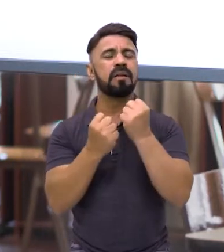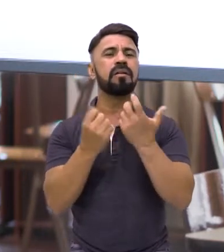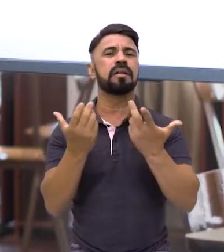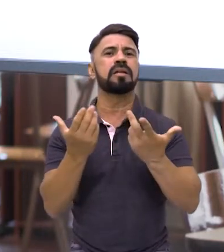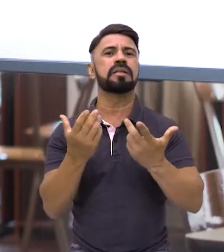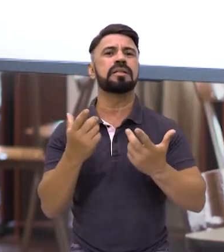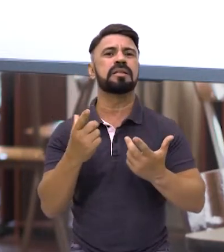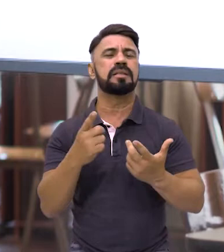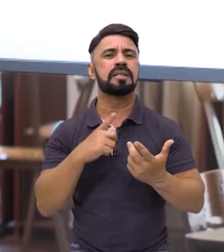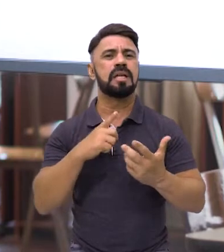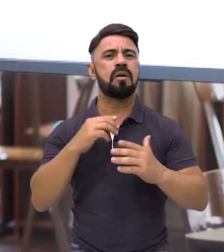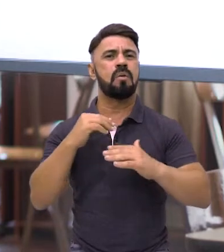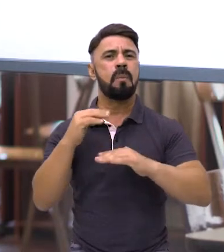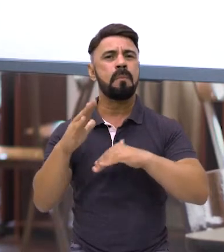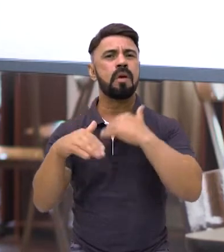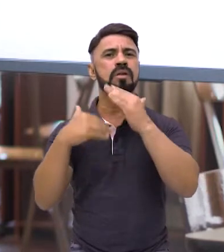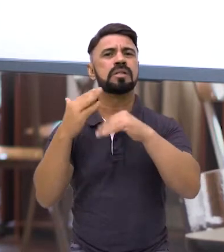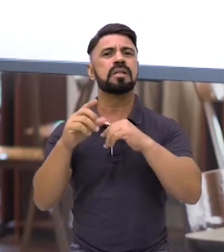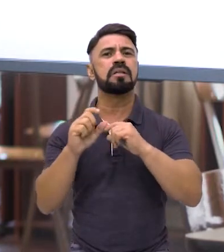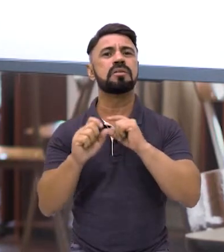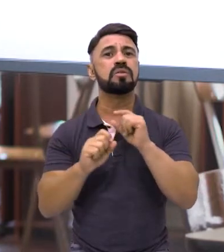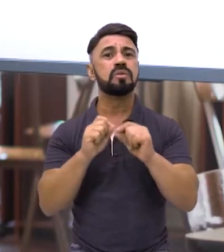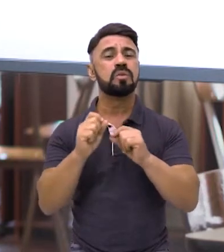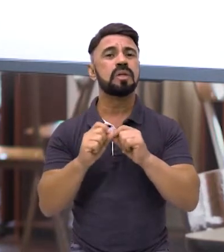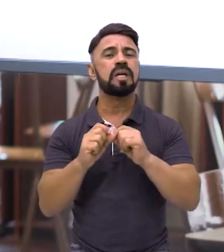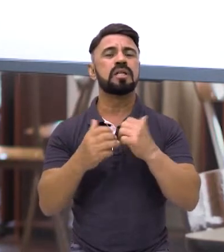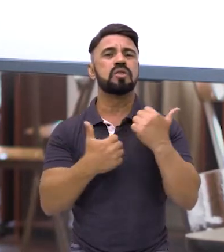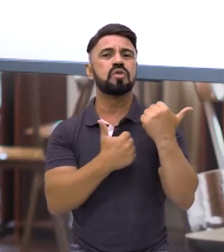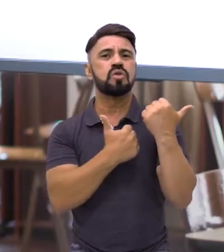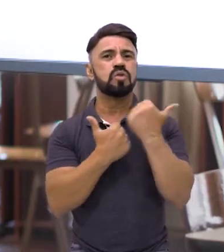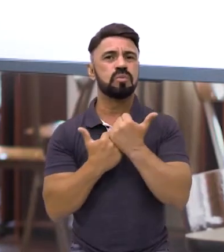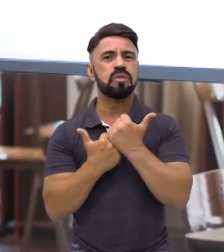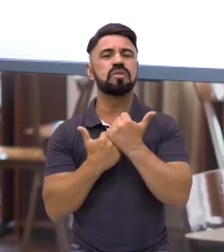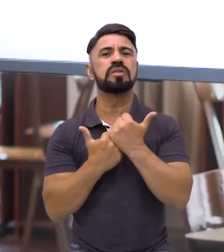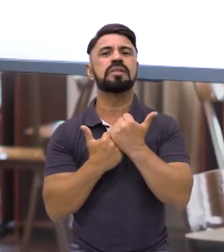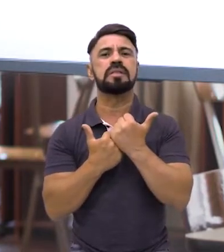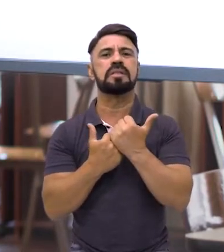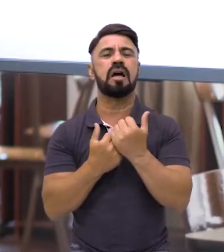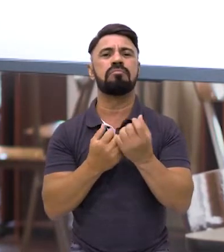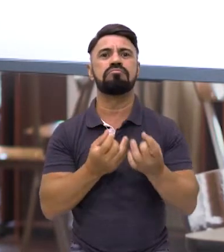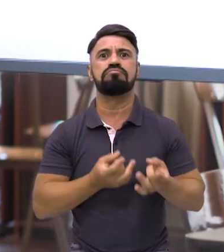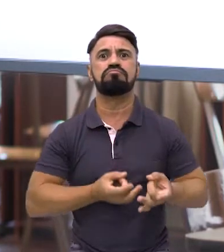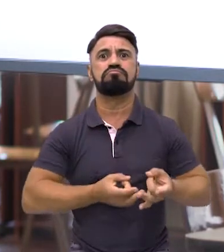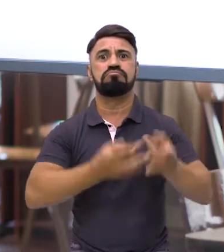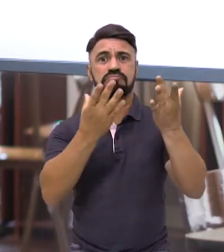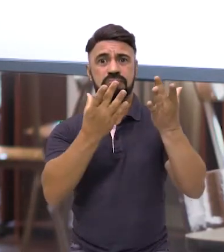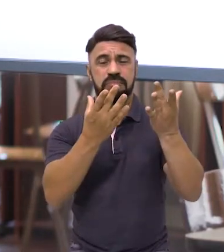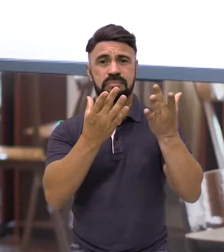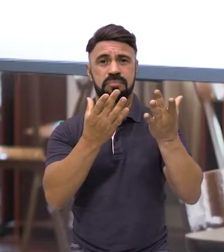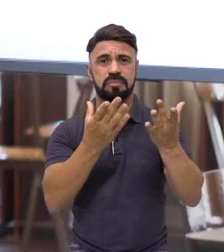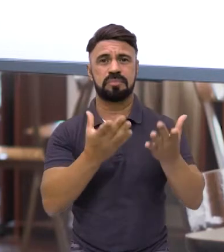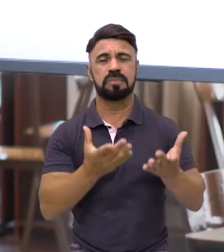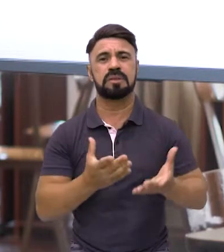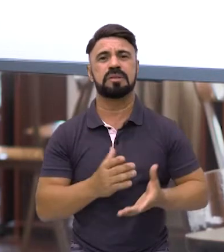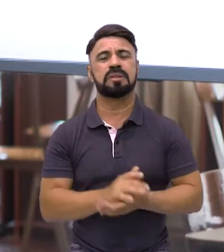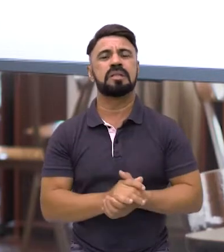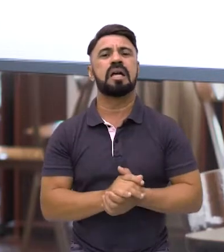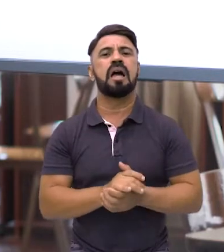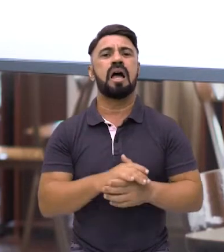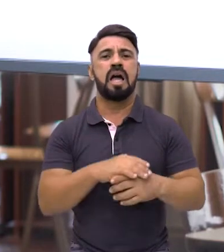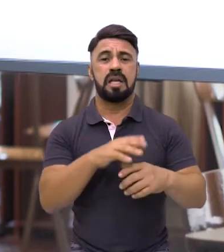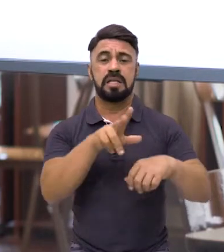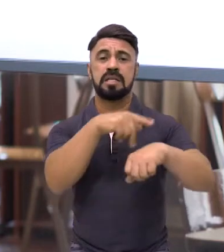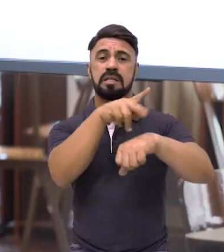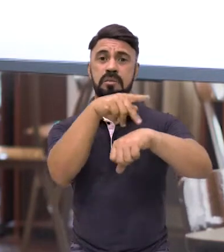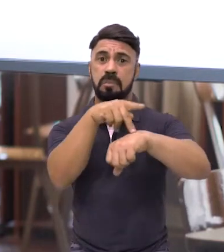denominamos esse processo de substituição de importação. E aí, esses